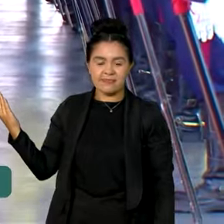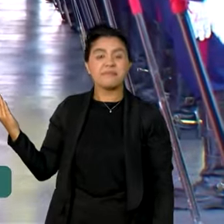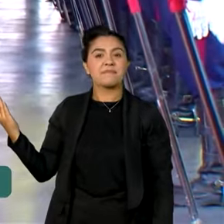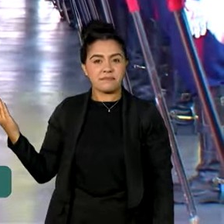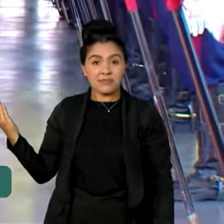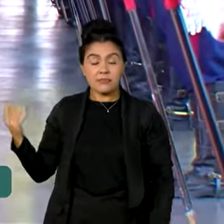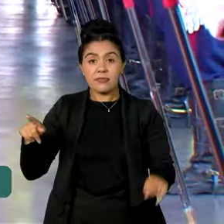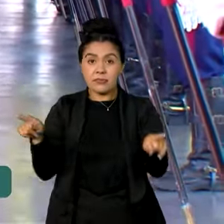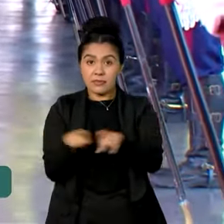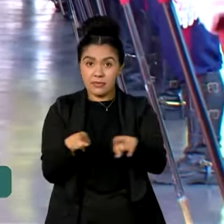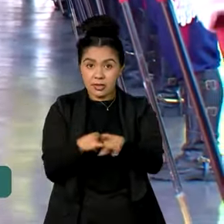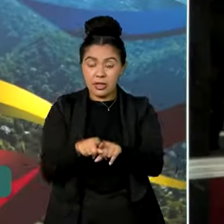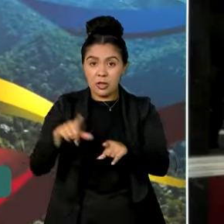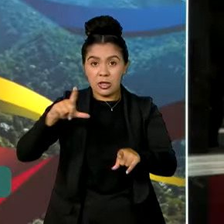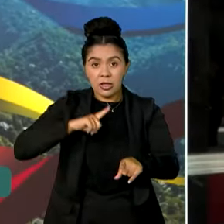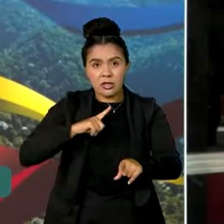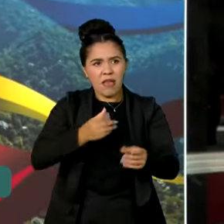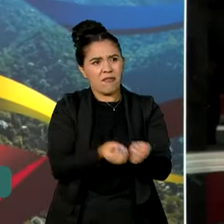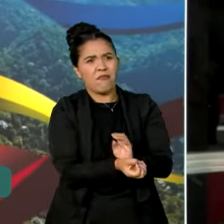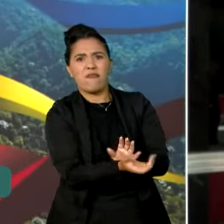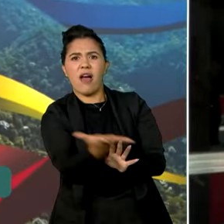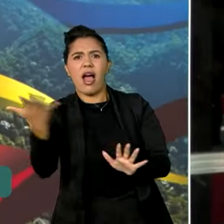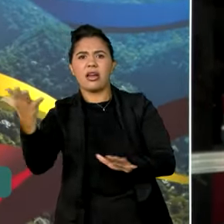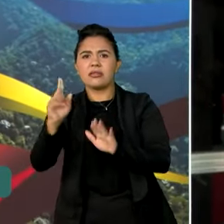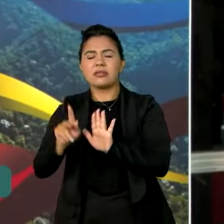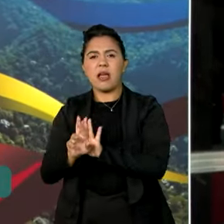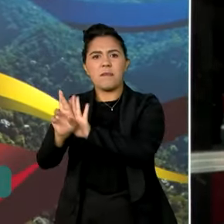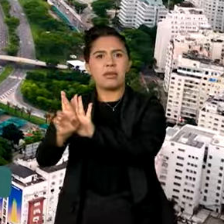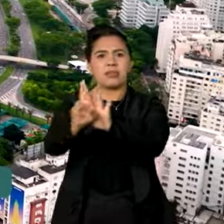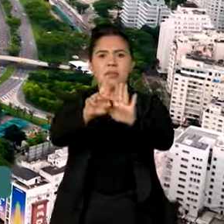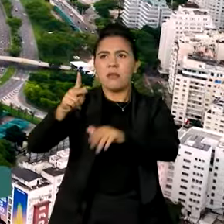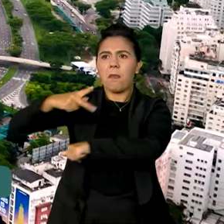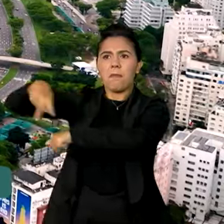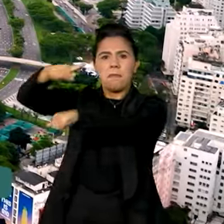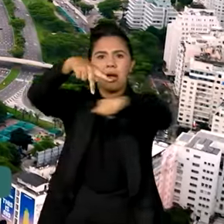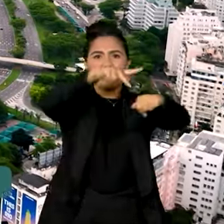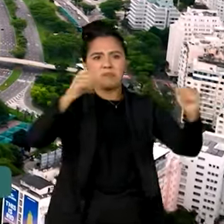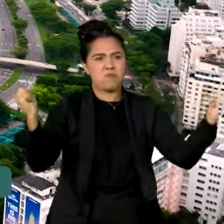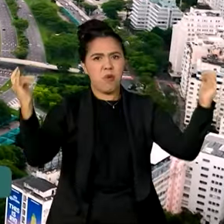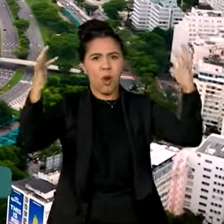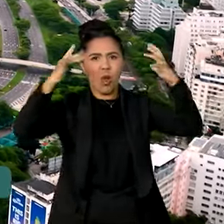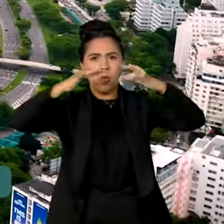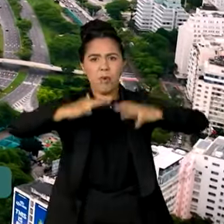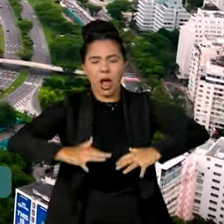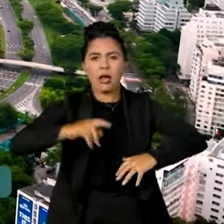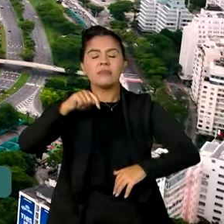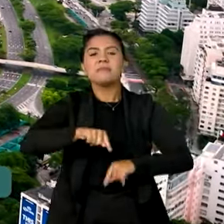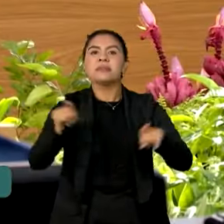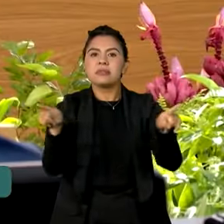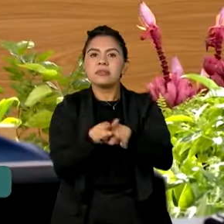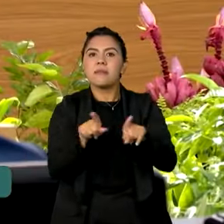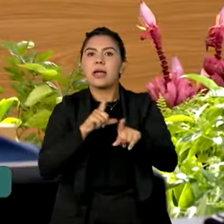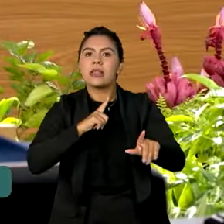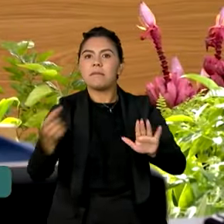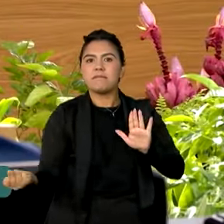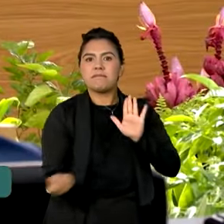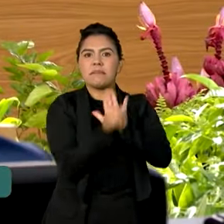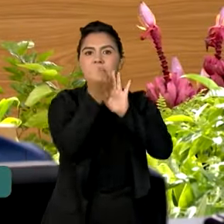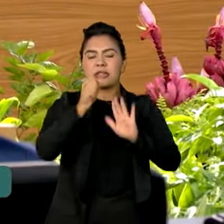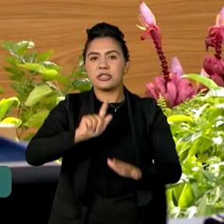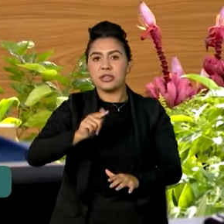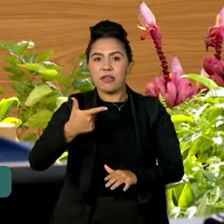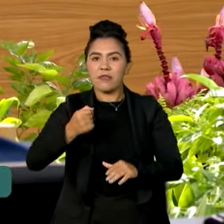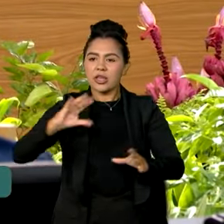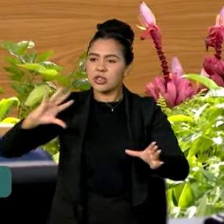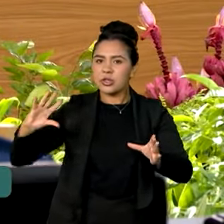Além da ampla participação de chefes de Estado e da sociedade, o G20 Brasil também deixa sua marca ao inserir na agenda